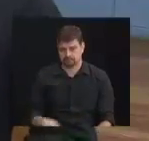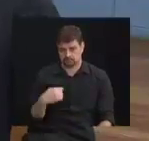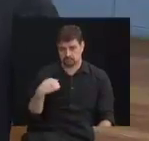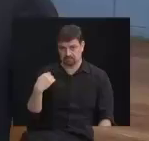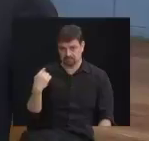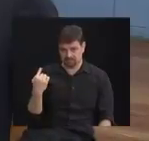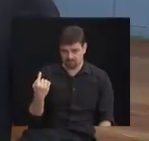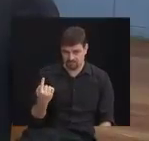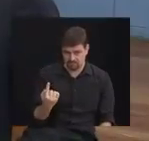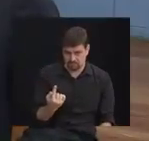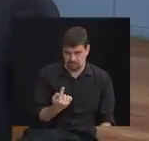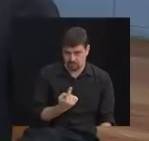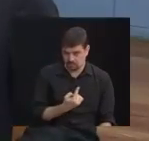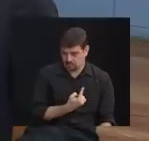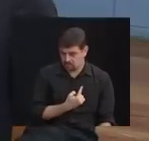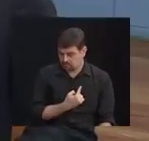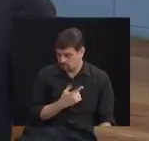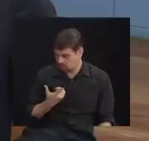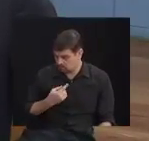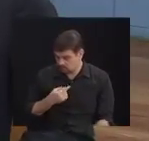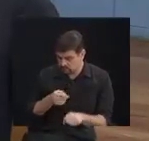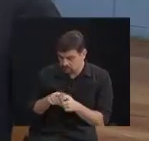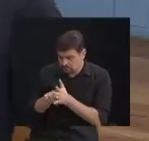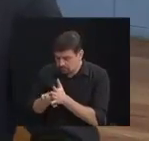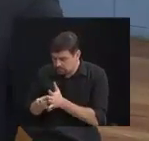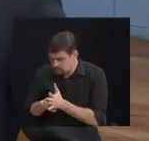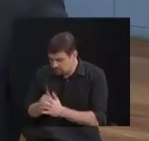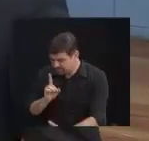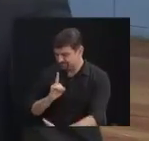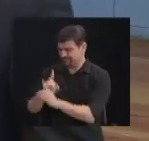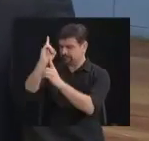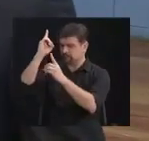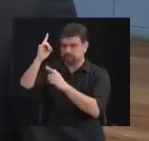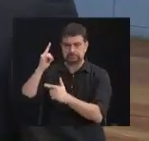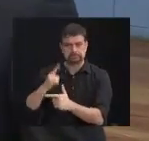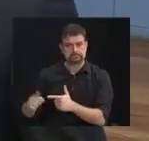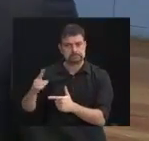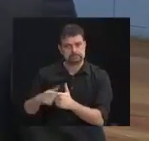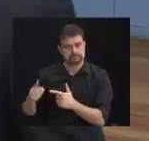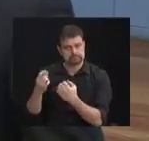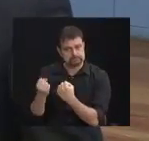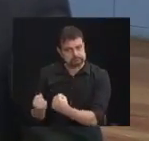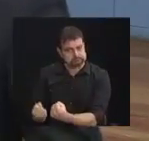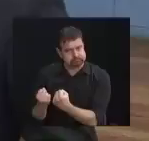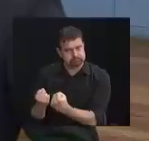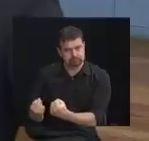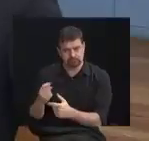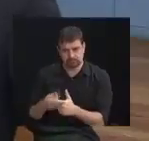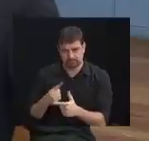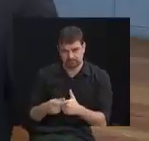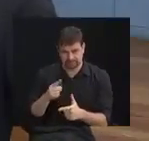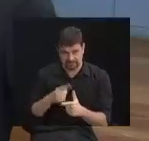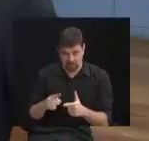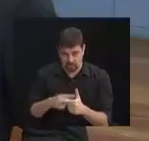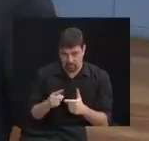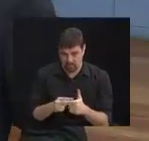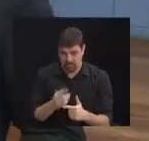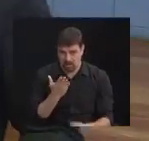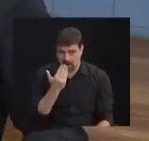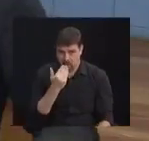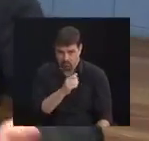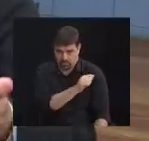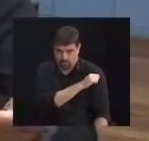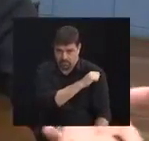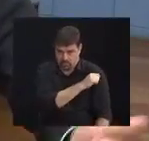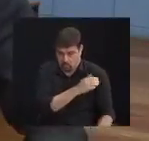vereador Arthur Orsi falou em entrevista do intervalo regimental sobre o ex-prefeito Magalhães Teixeira, que completou essa semana 20